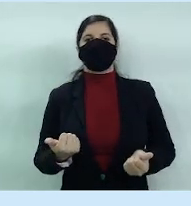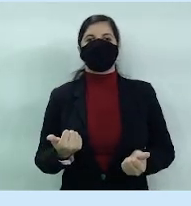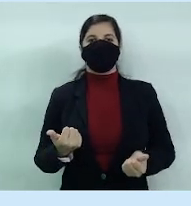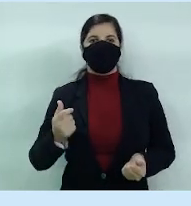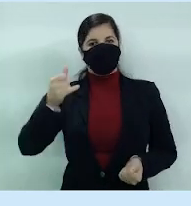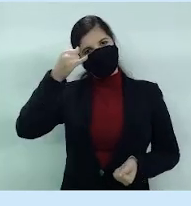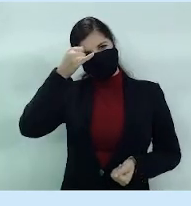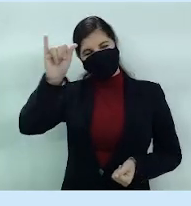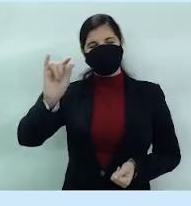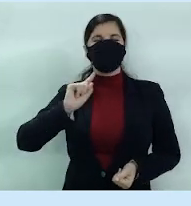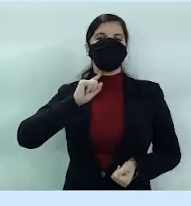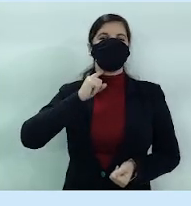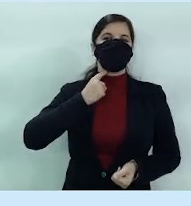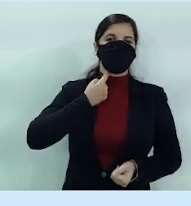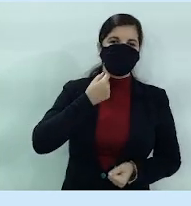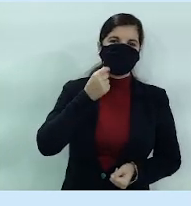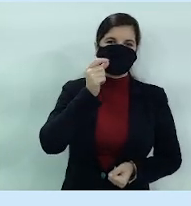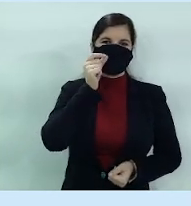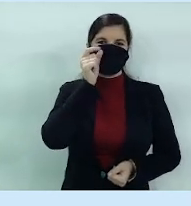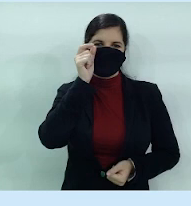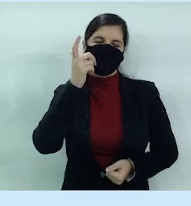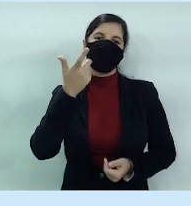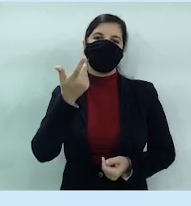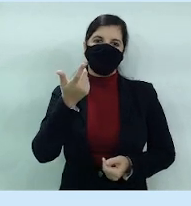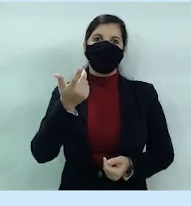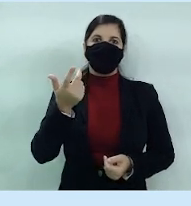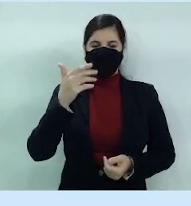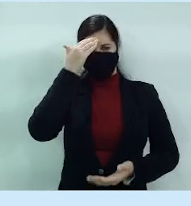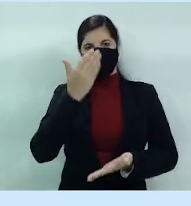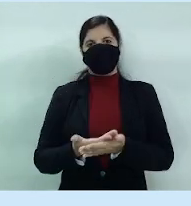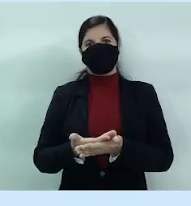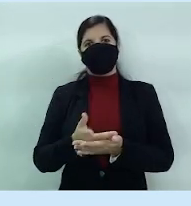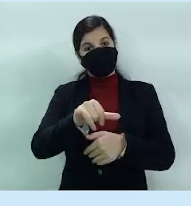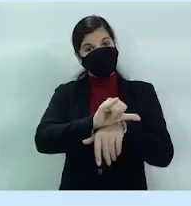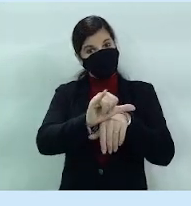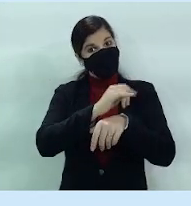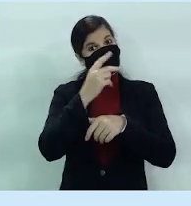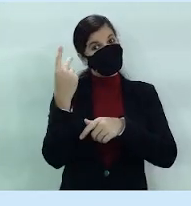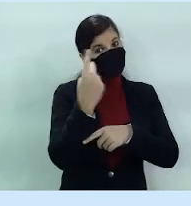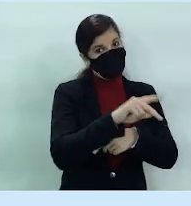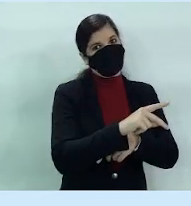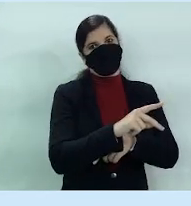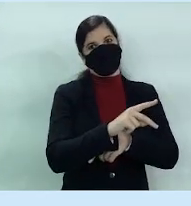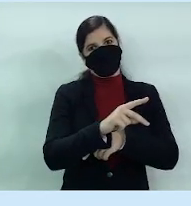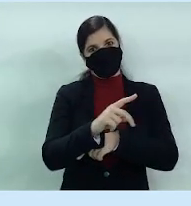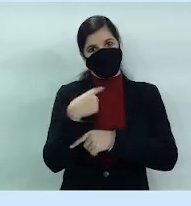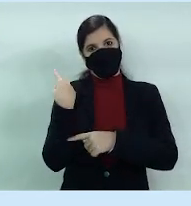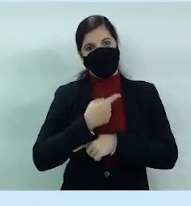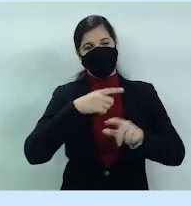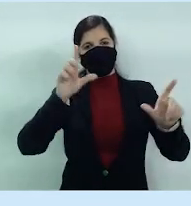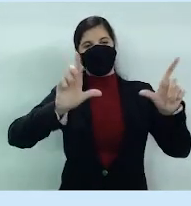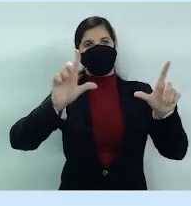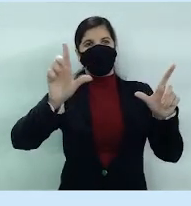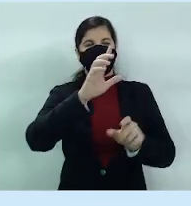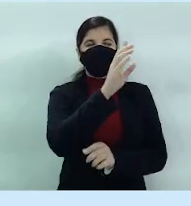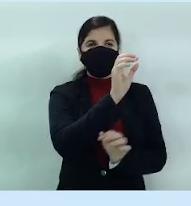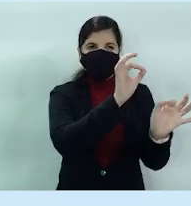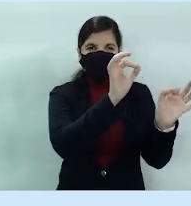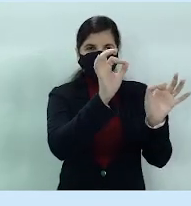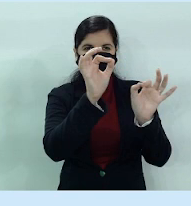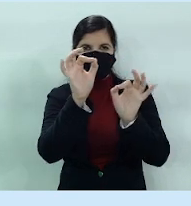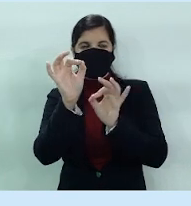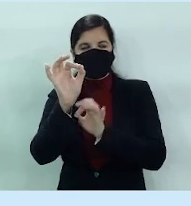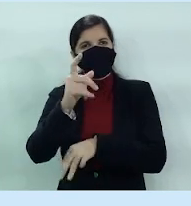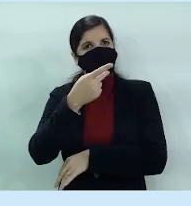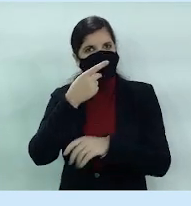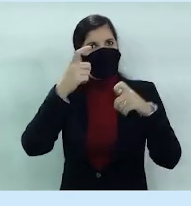está propondo, entende? Então, isso aí é uma estratégia para fazer a gente que está em casa acreditar, olha, se